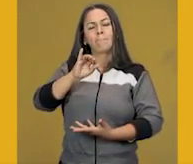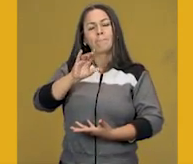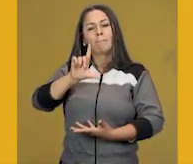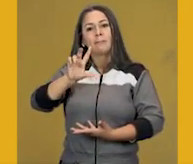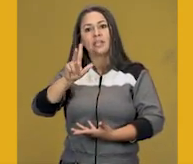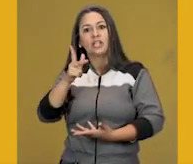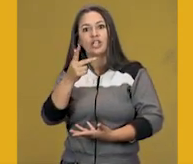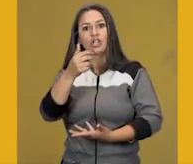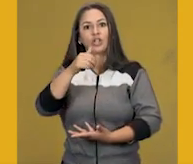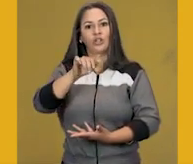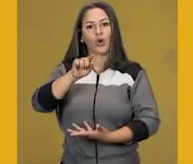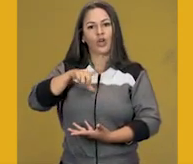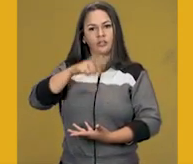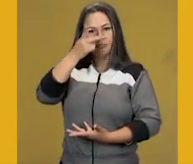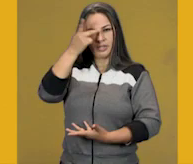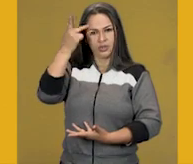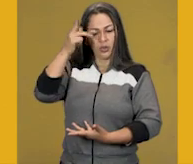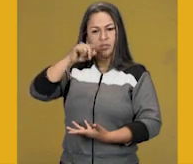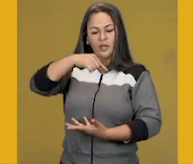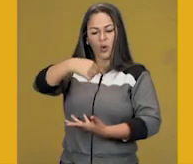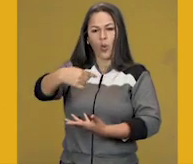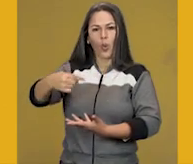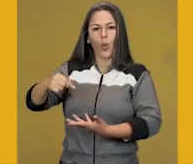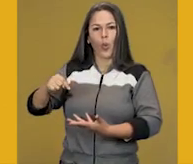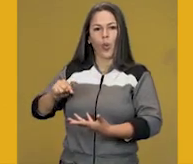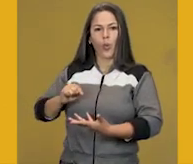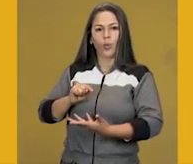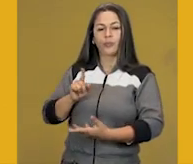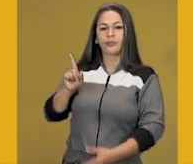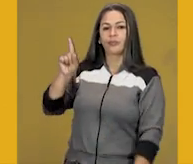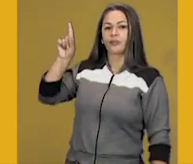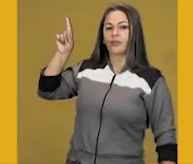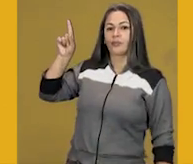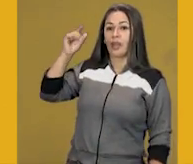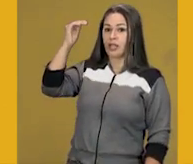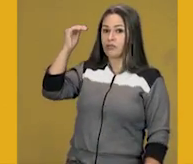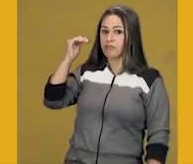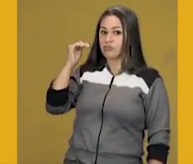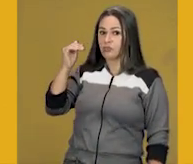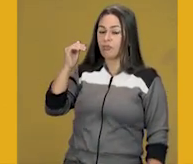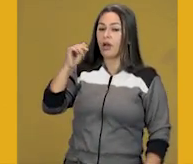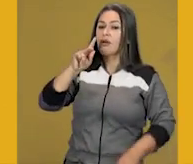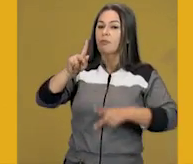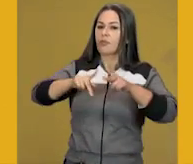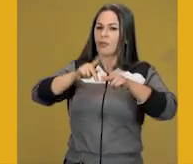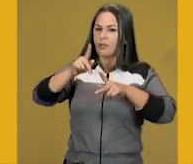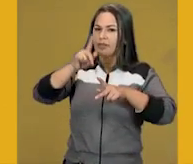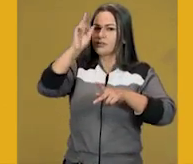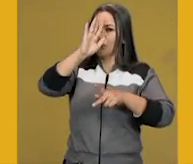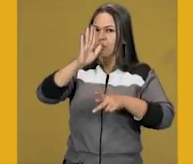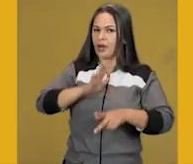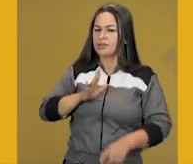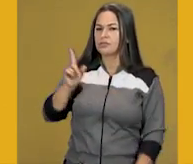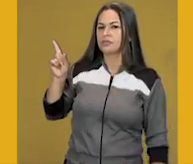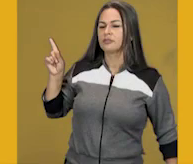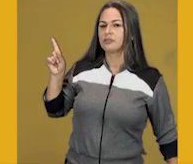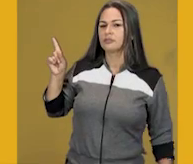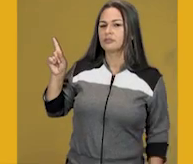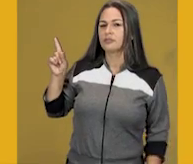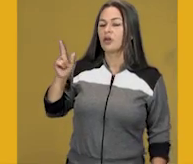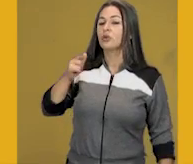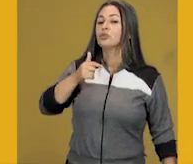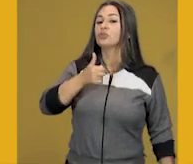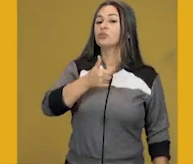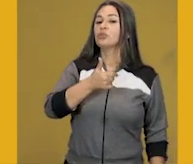é a população da Terra. Isso é a população do Brasil. Ou seja, 211 milhões de